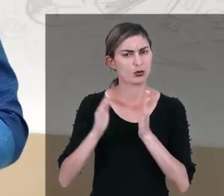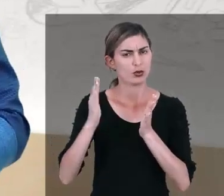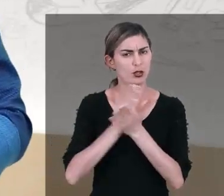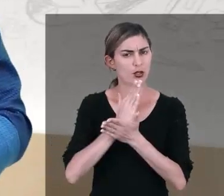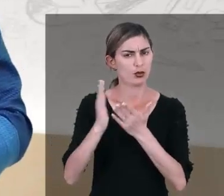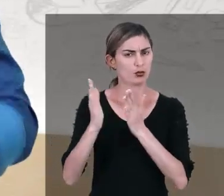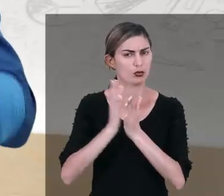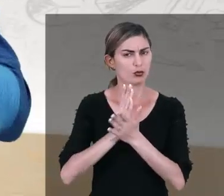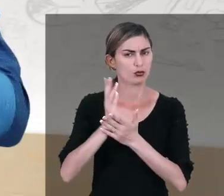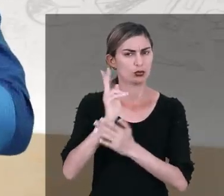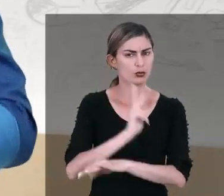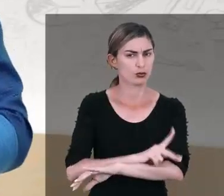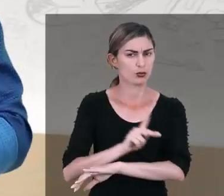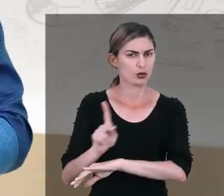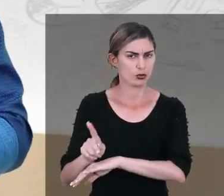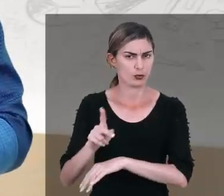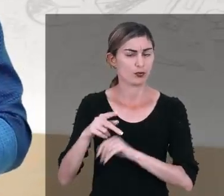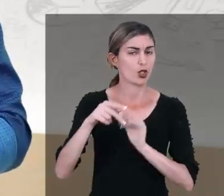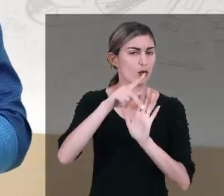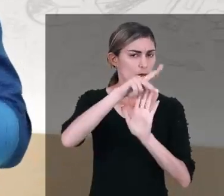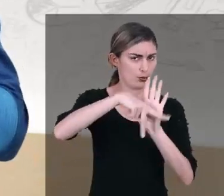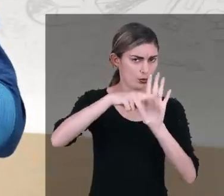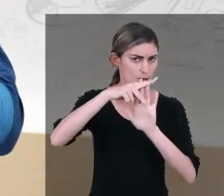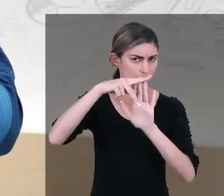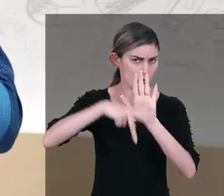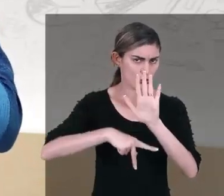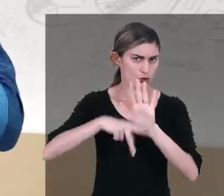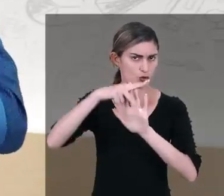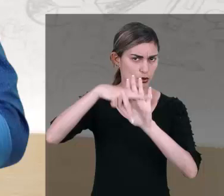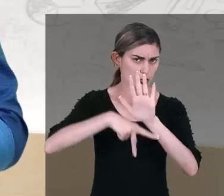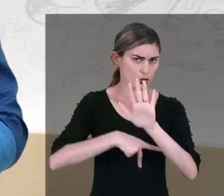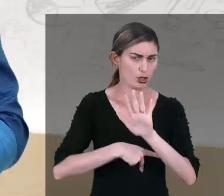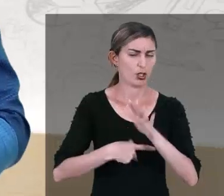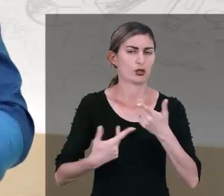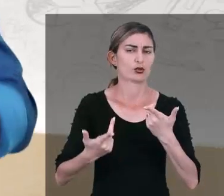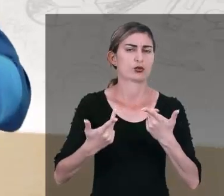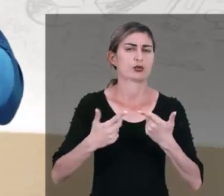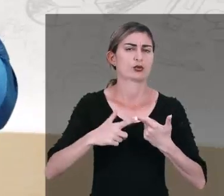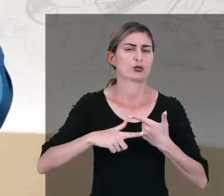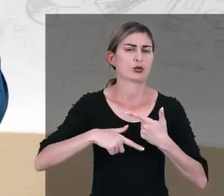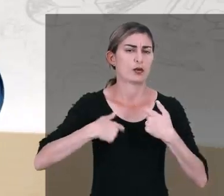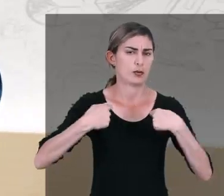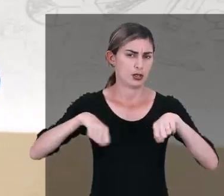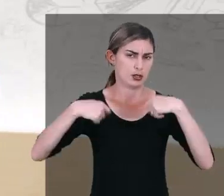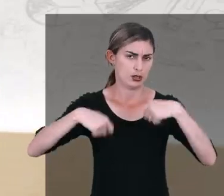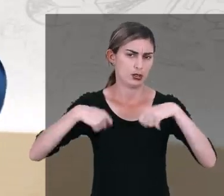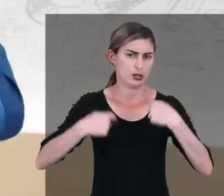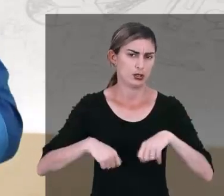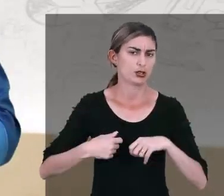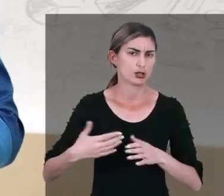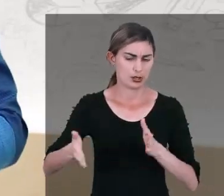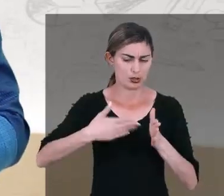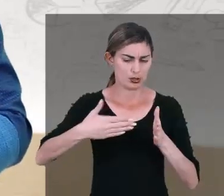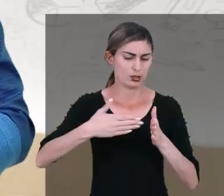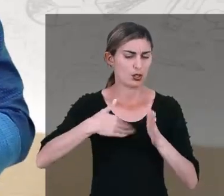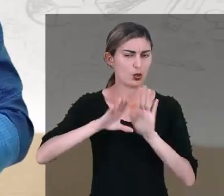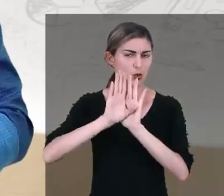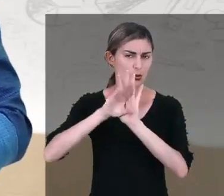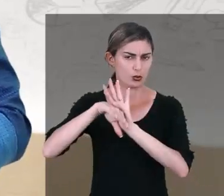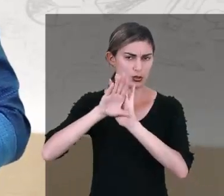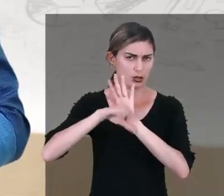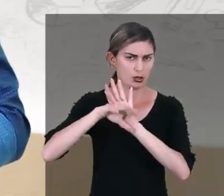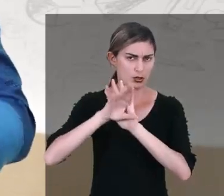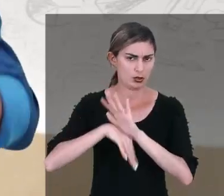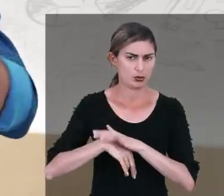alguns projetos de certo volume demandam grandes cadernos de